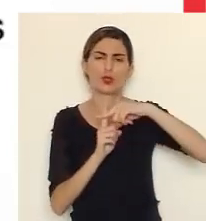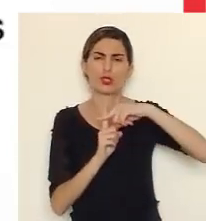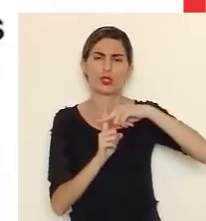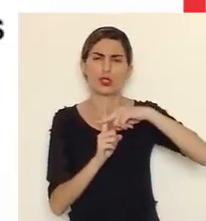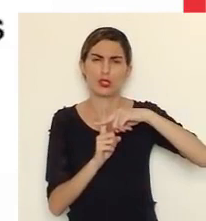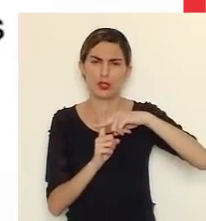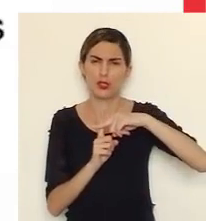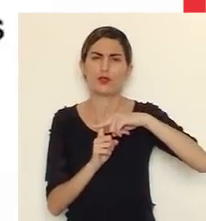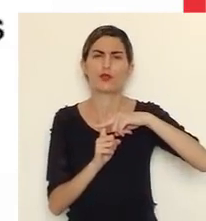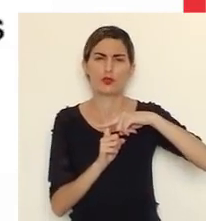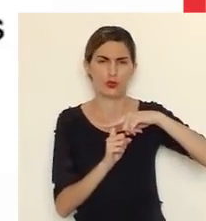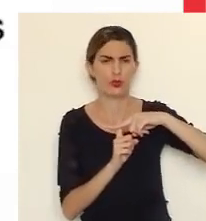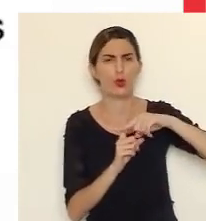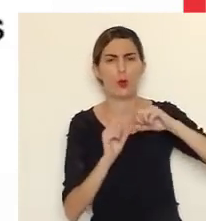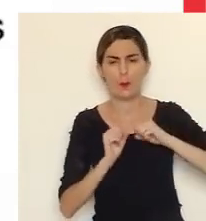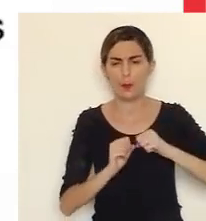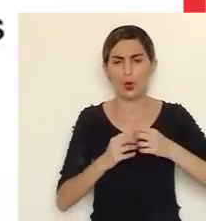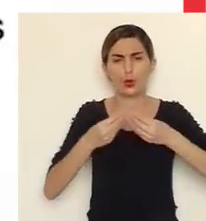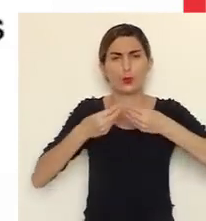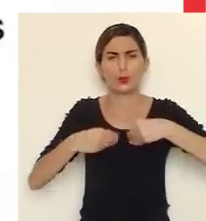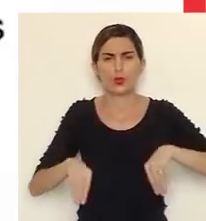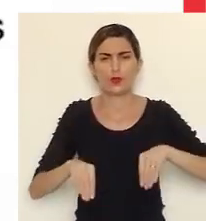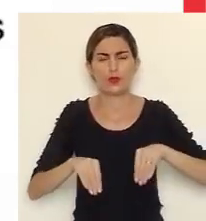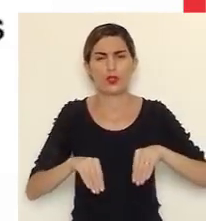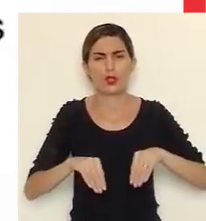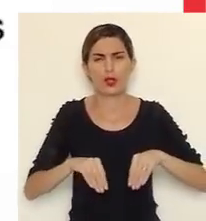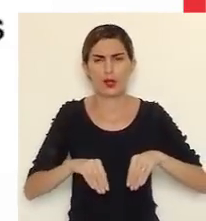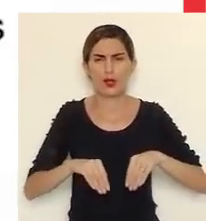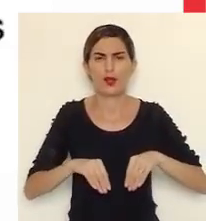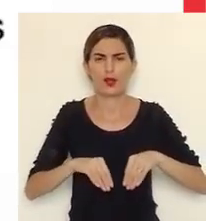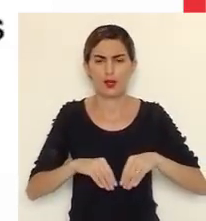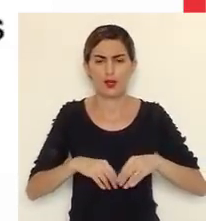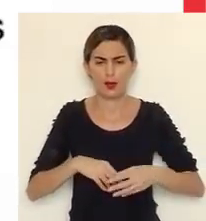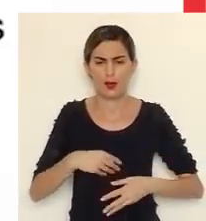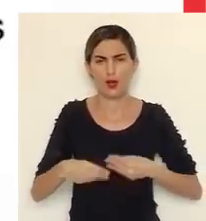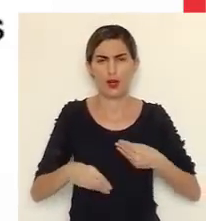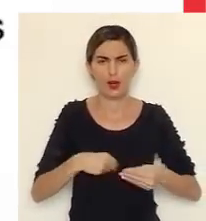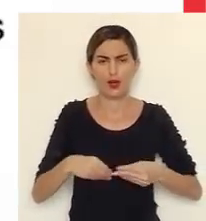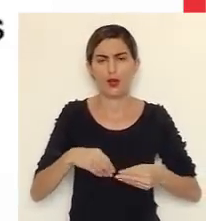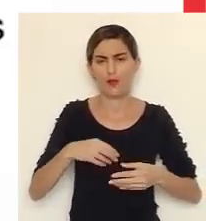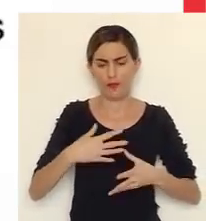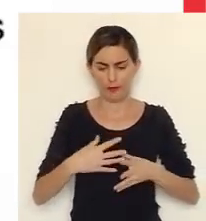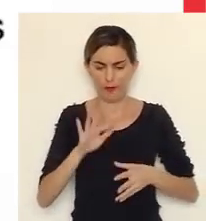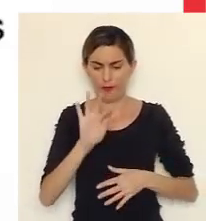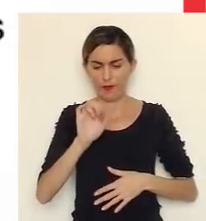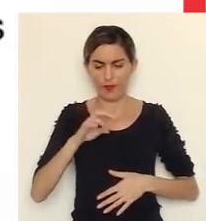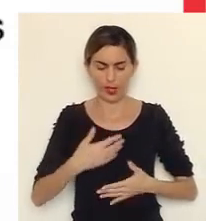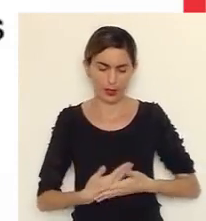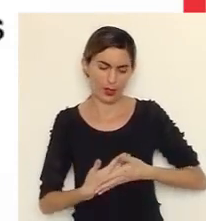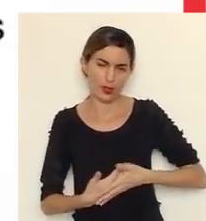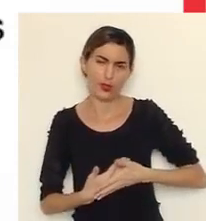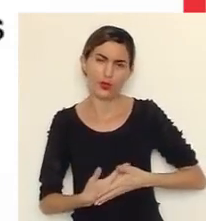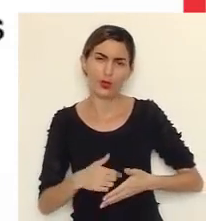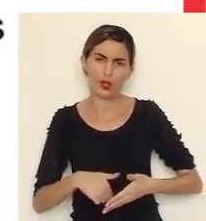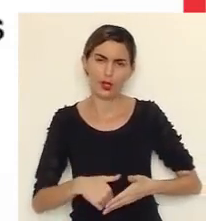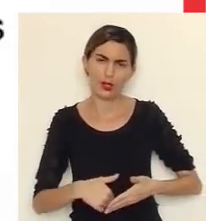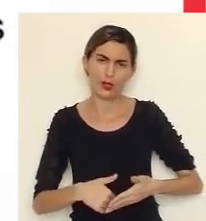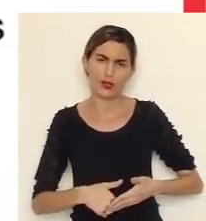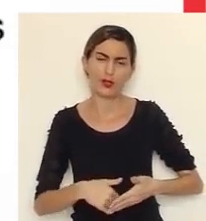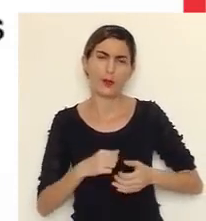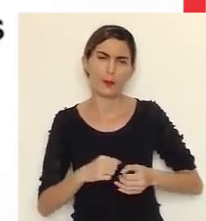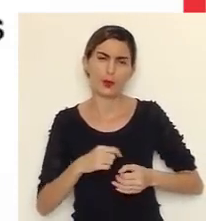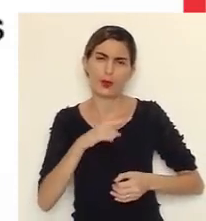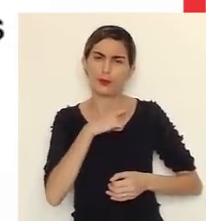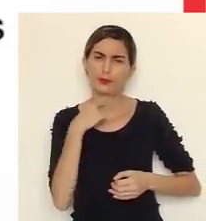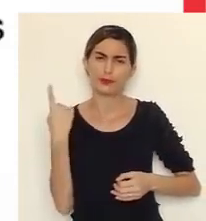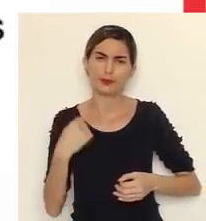RH positivo, podendo provocar a hemólise das hemácias do feto, levando